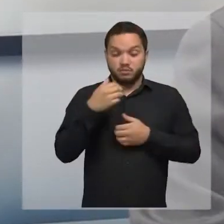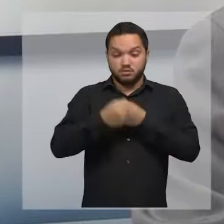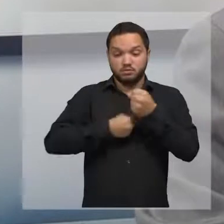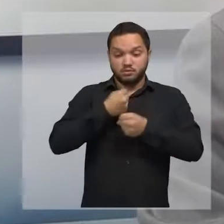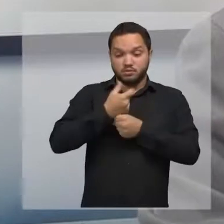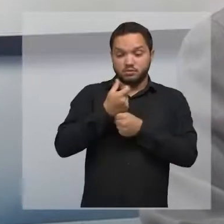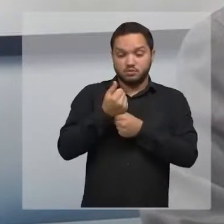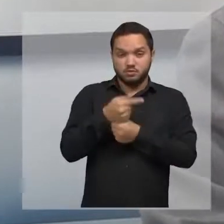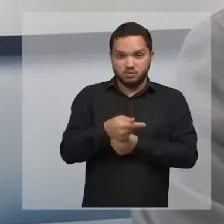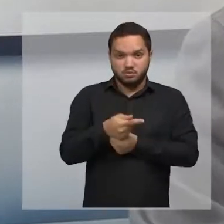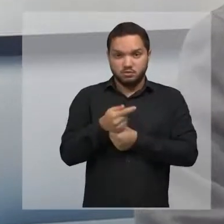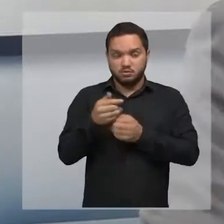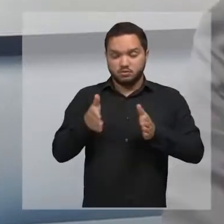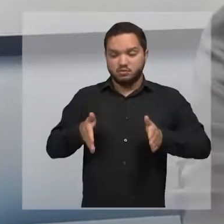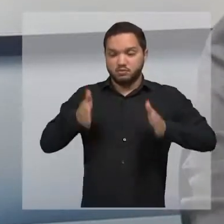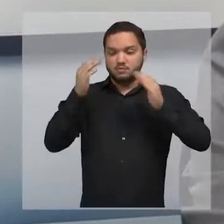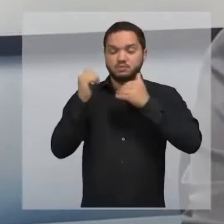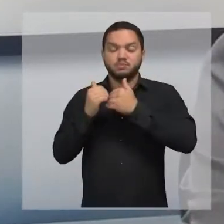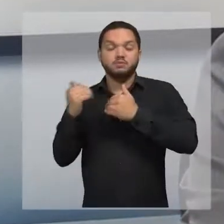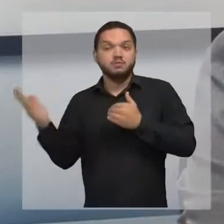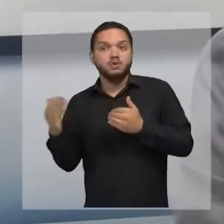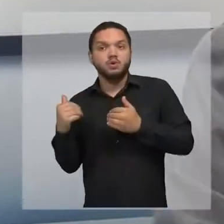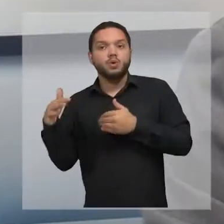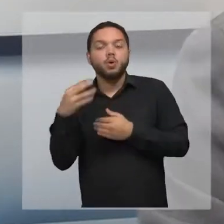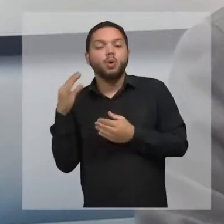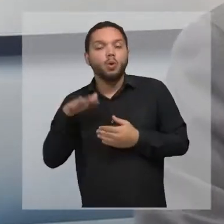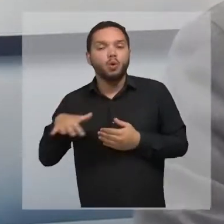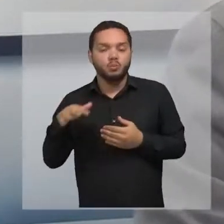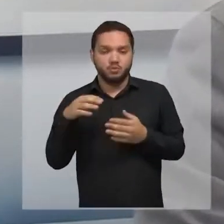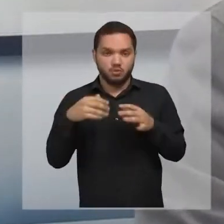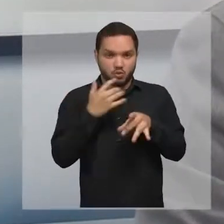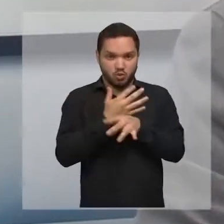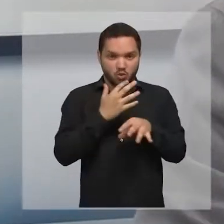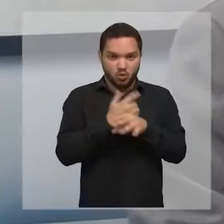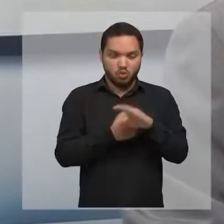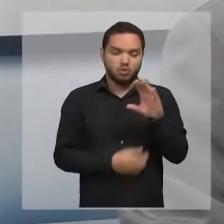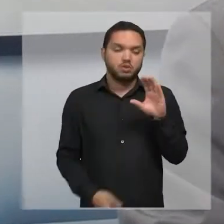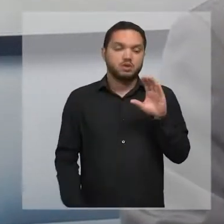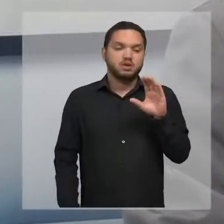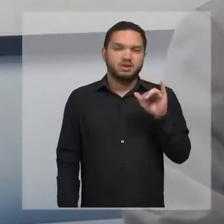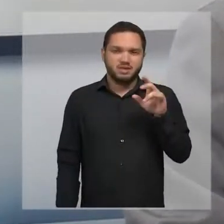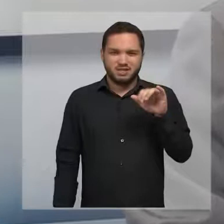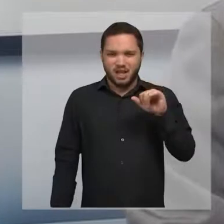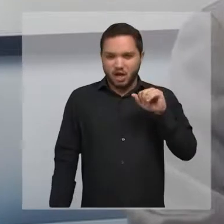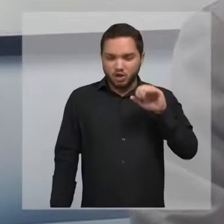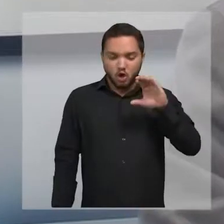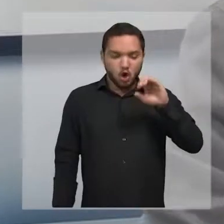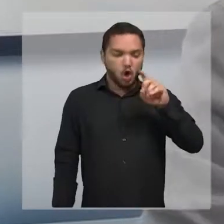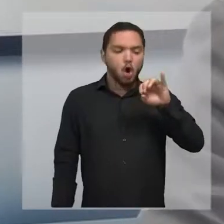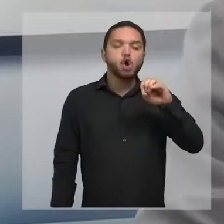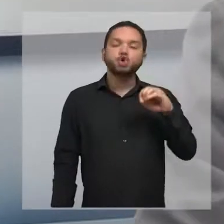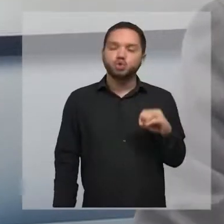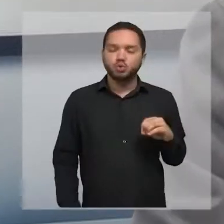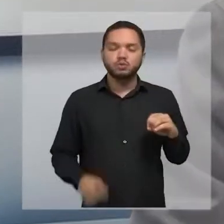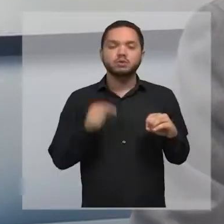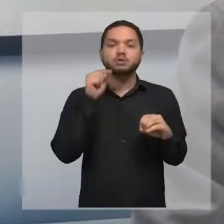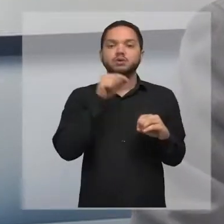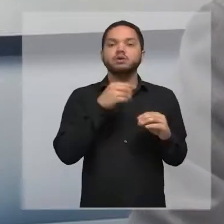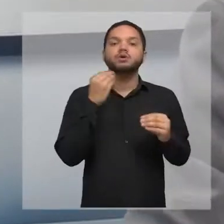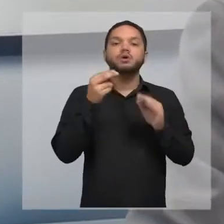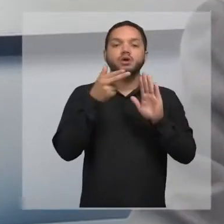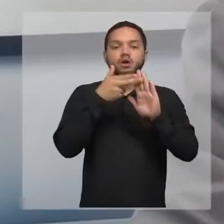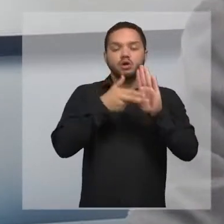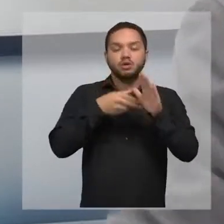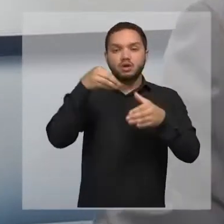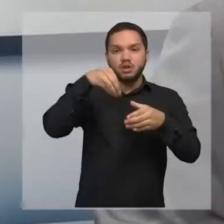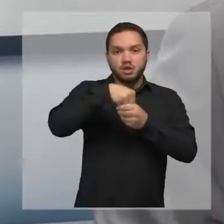agora, ela traz normas do prédio para fora. O Código da Cidade, que é o Código de Obras e Postura, ele traz normas para